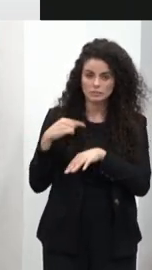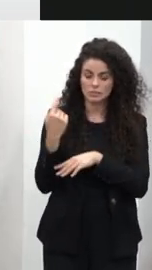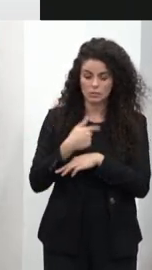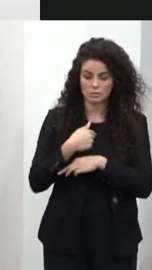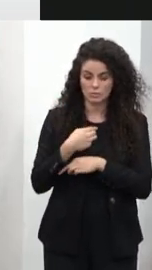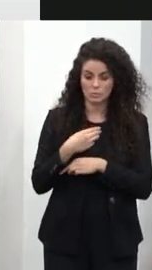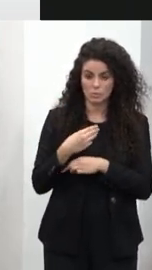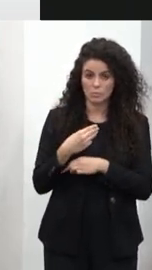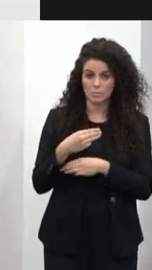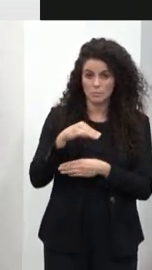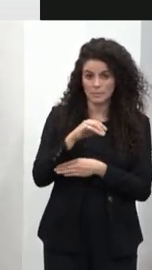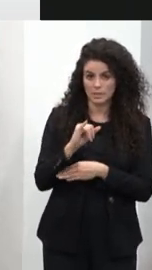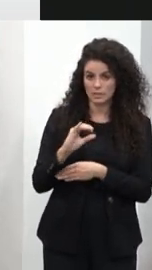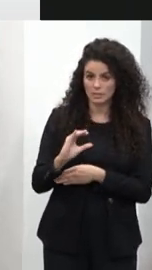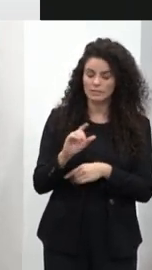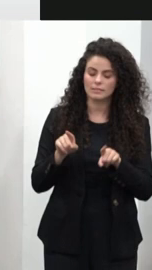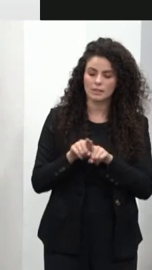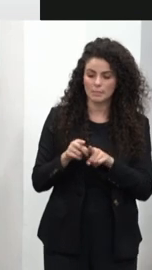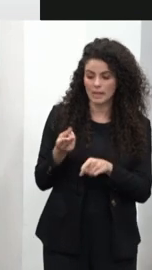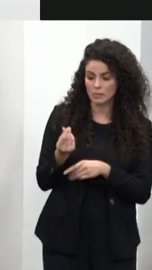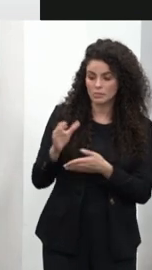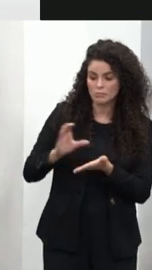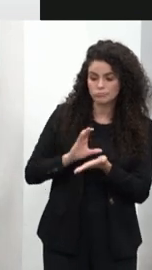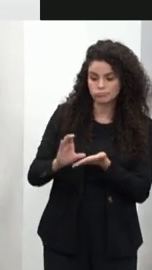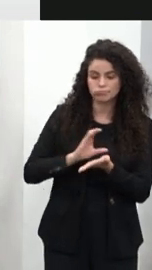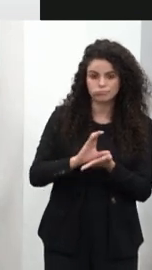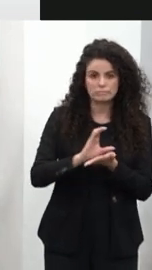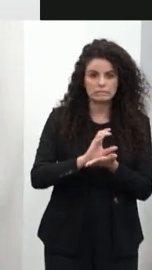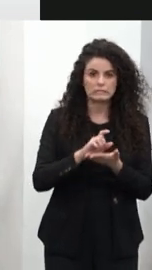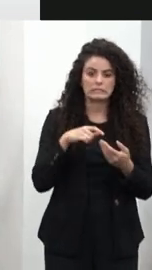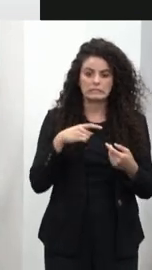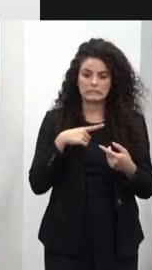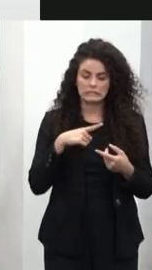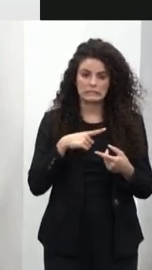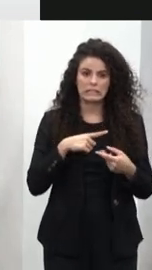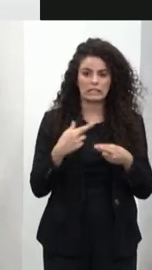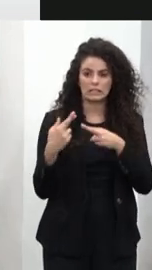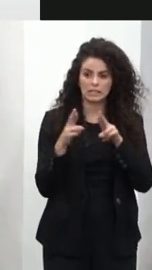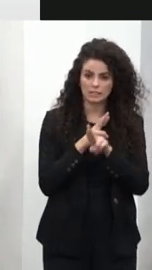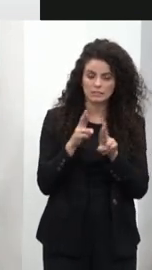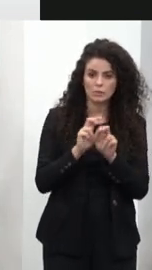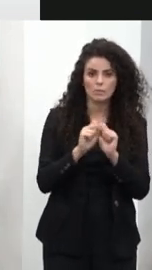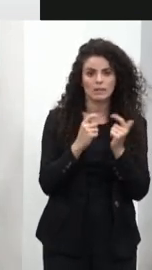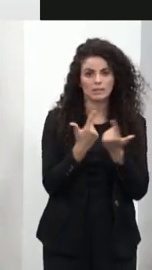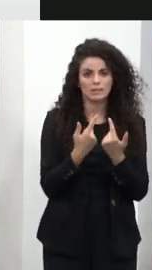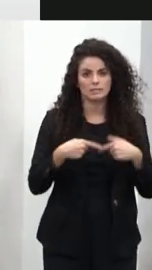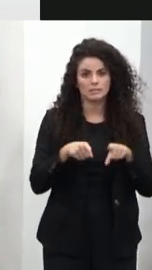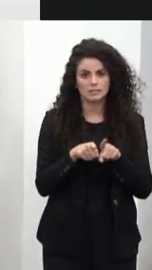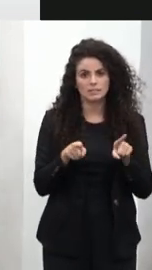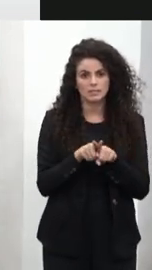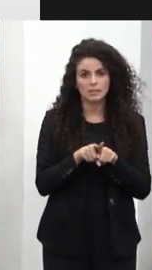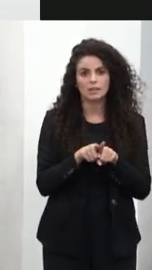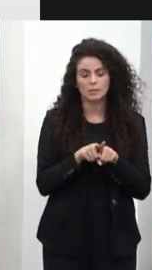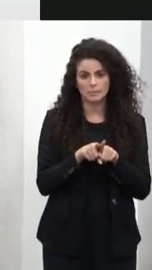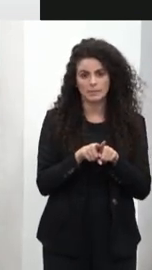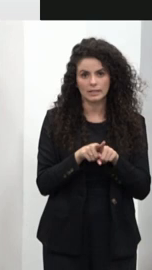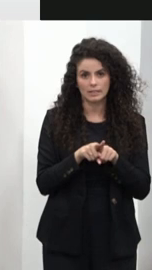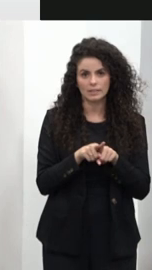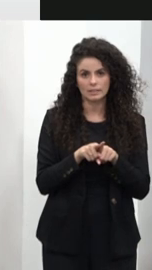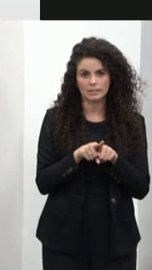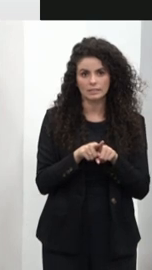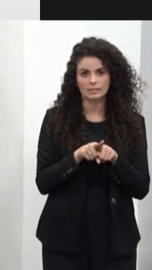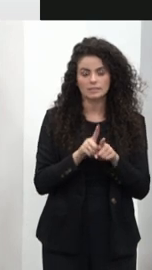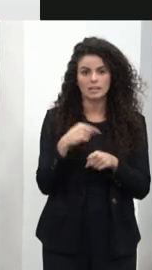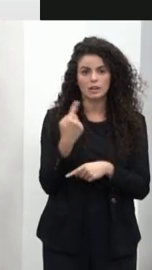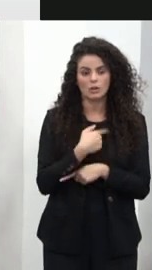a data de desembolso dos recursos que dependem de muitas instituições entre os quais a própria lesca e na adequação orçamentária da da nossa